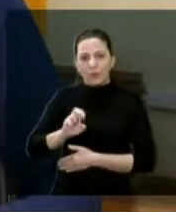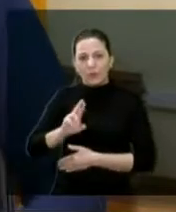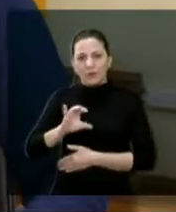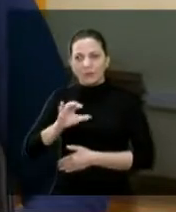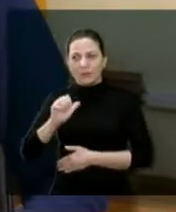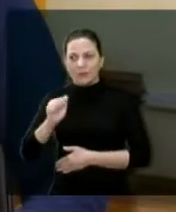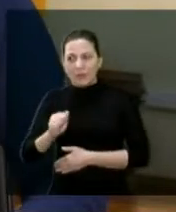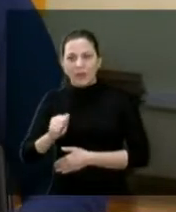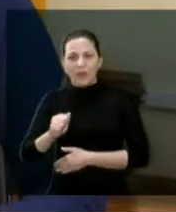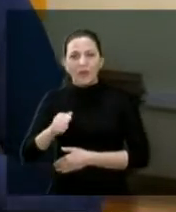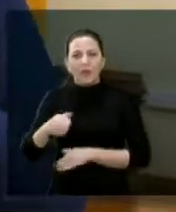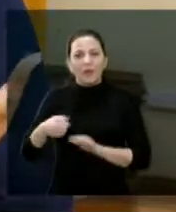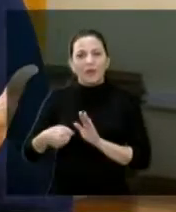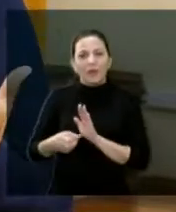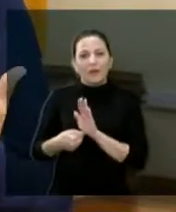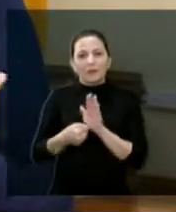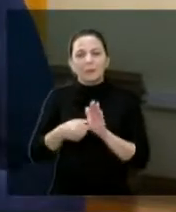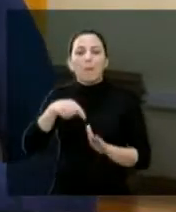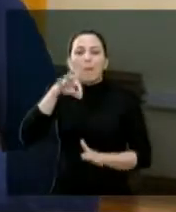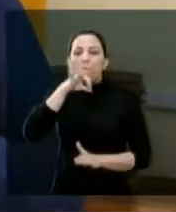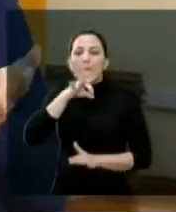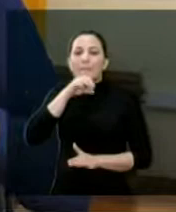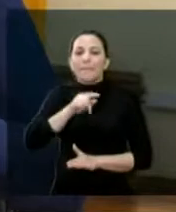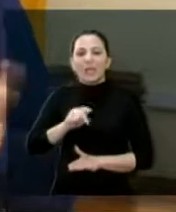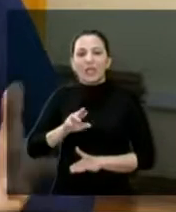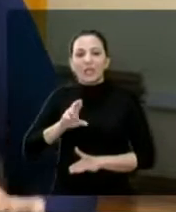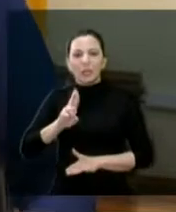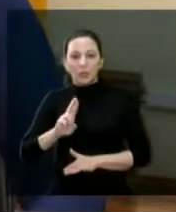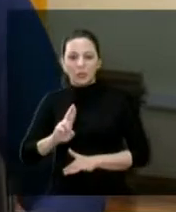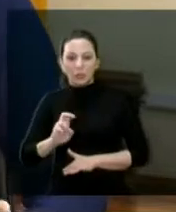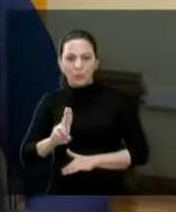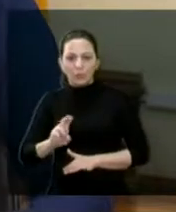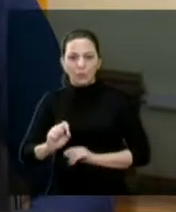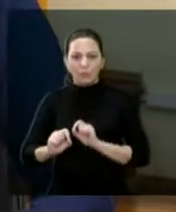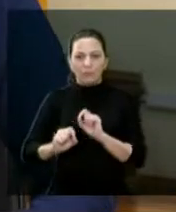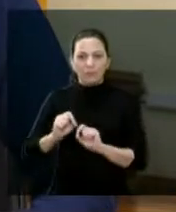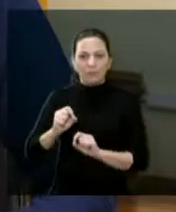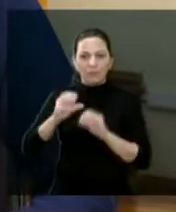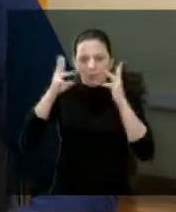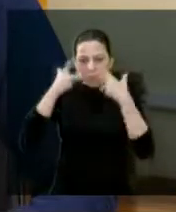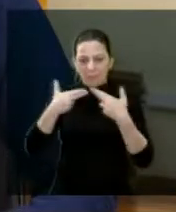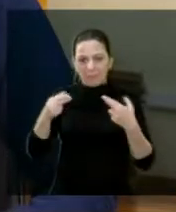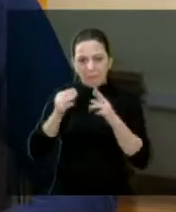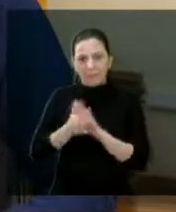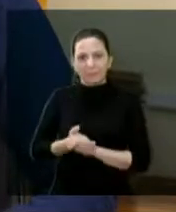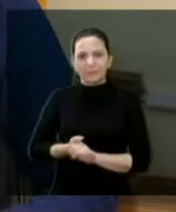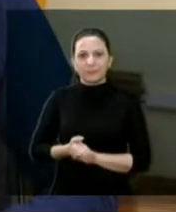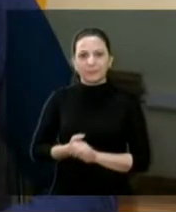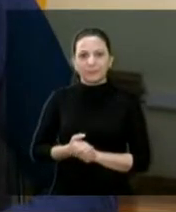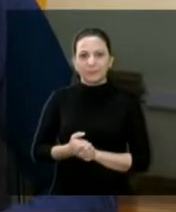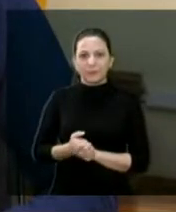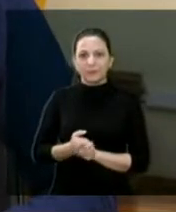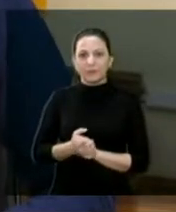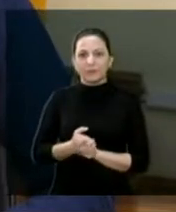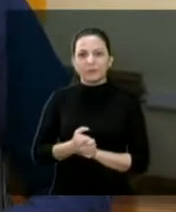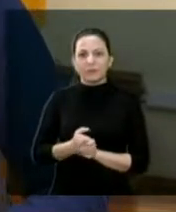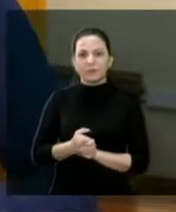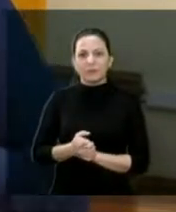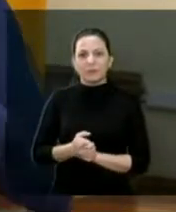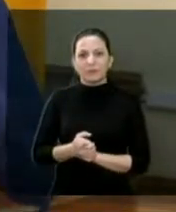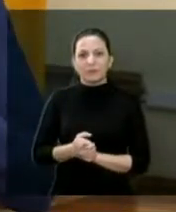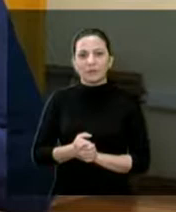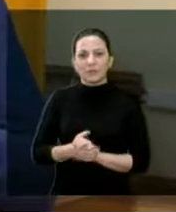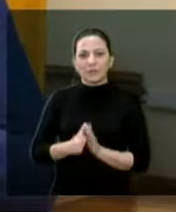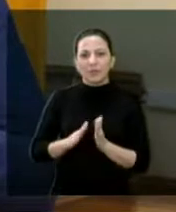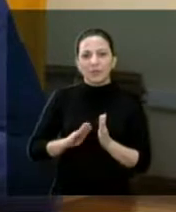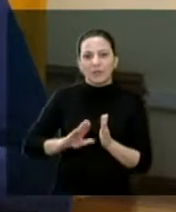o nome. Assim, nós fizemos, o De Santis adorou, achou... E, logo depois, no segundo programa,